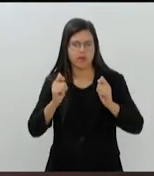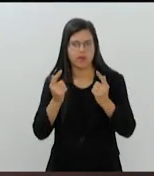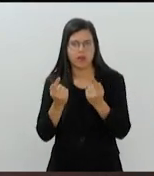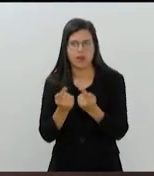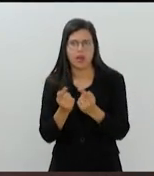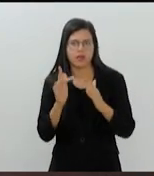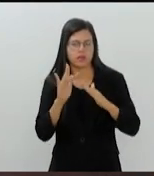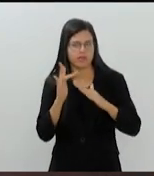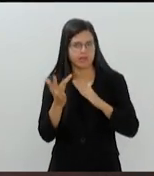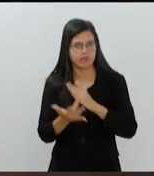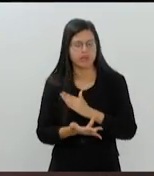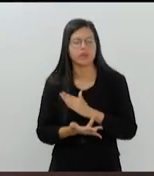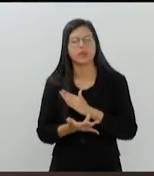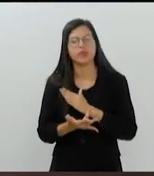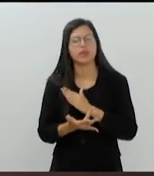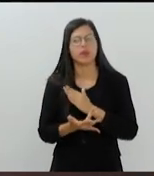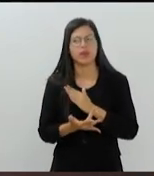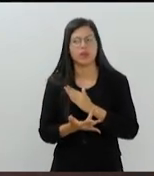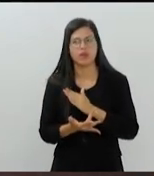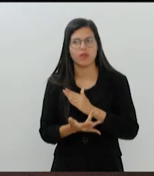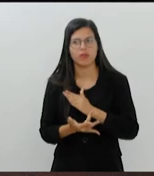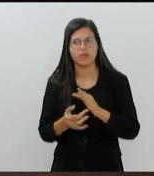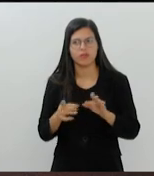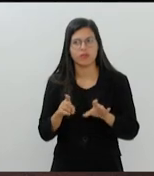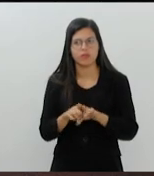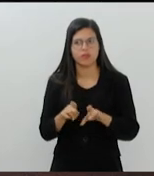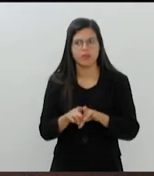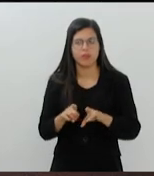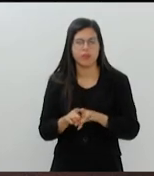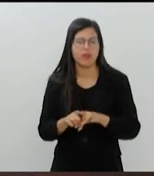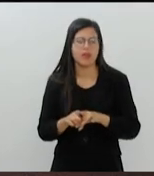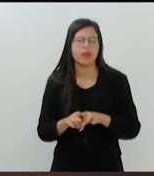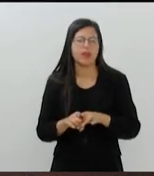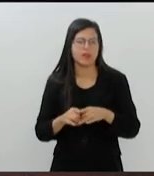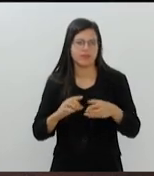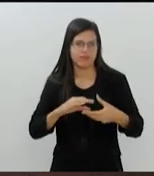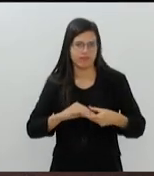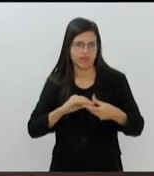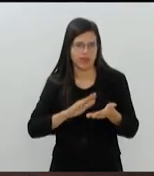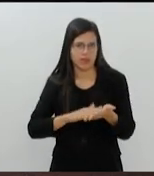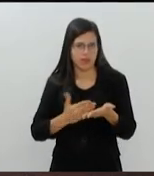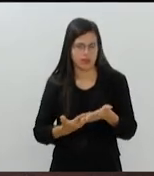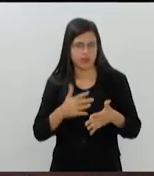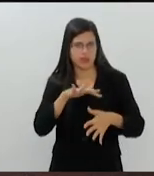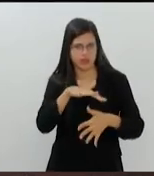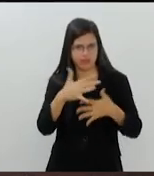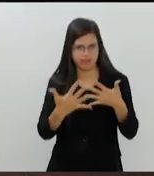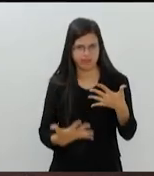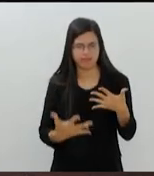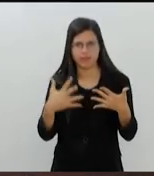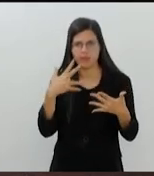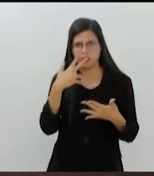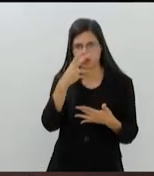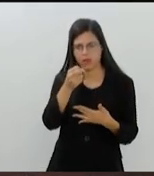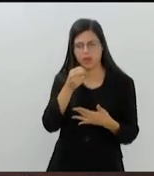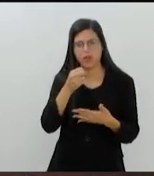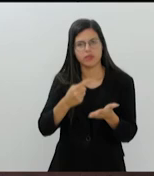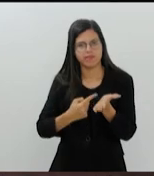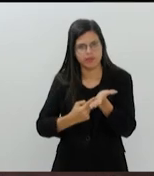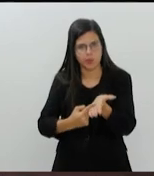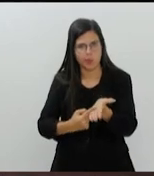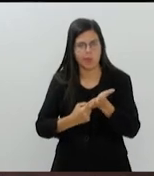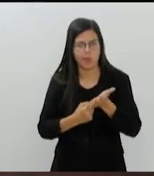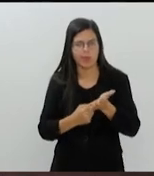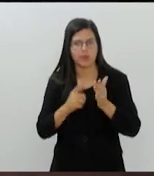redes sociais, saudar aqui a intérprete de Libras, que fortalece o nosso compromisso e o